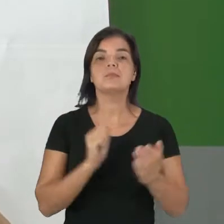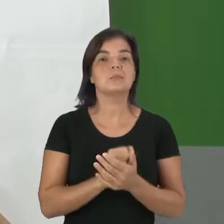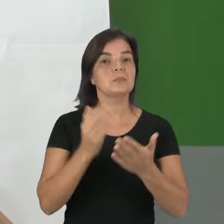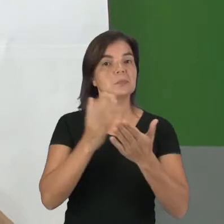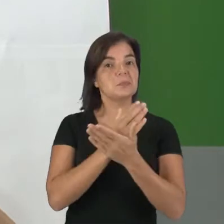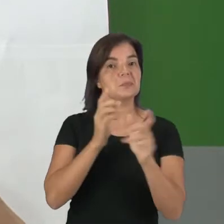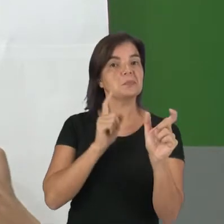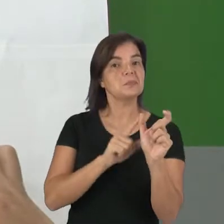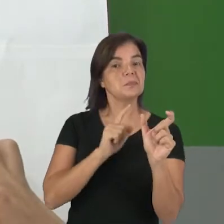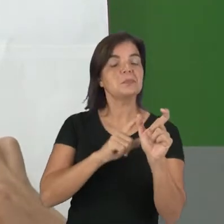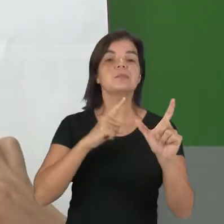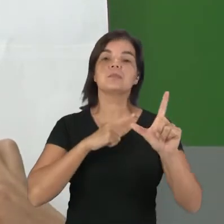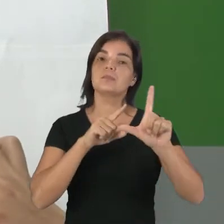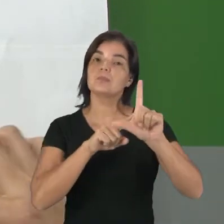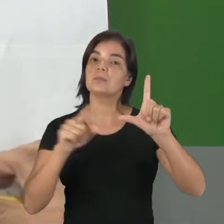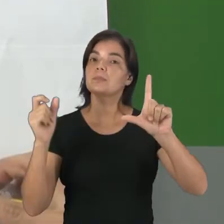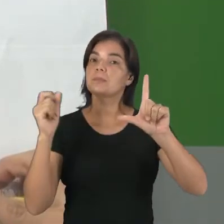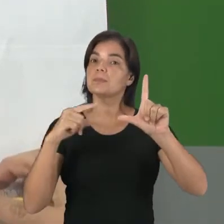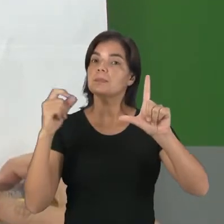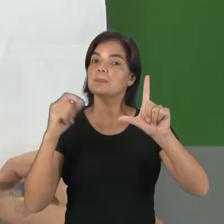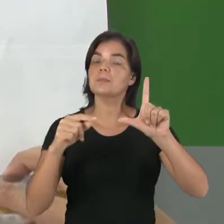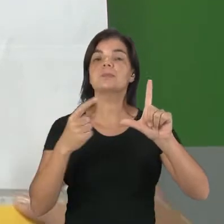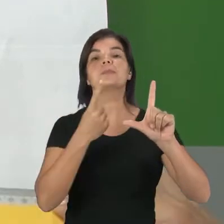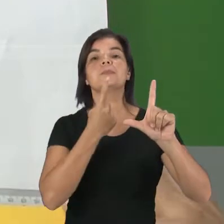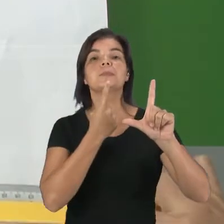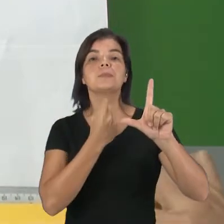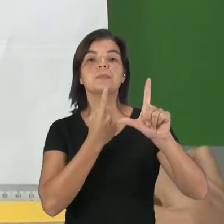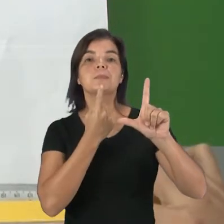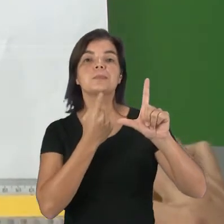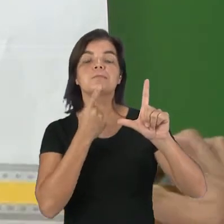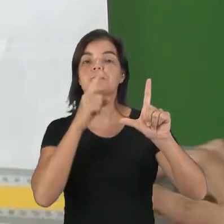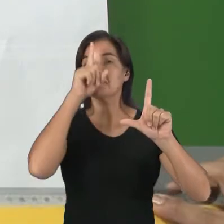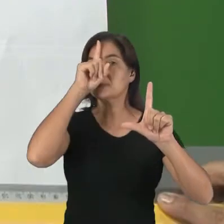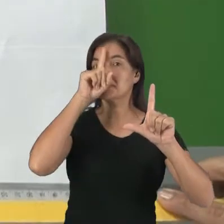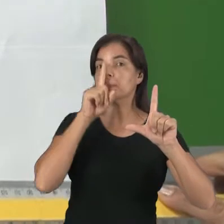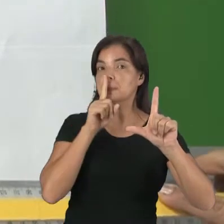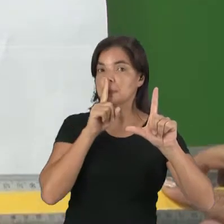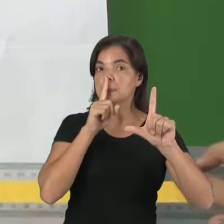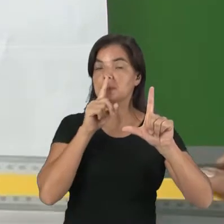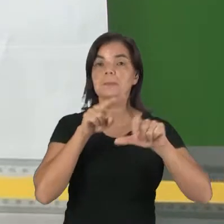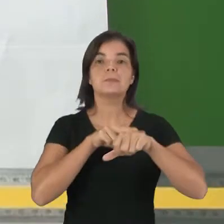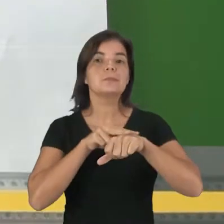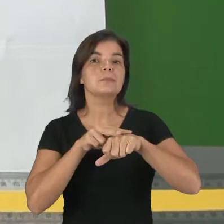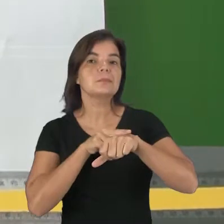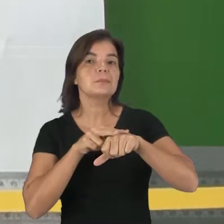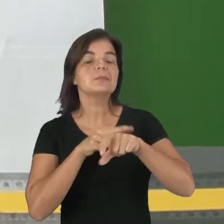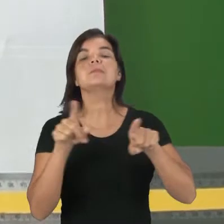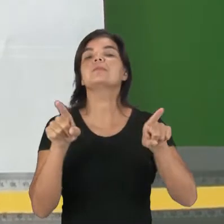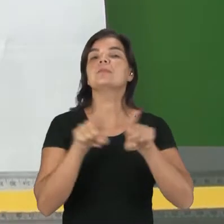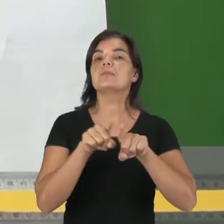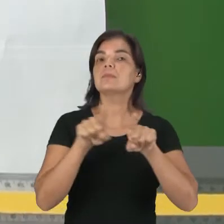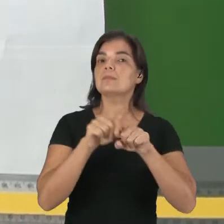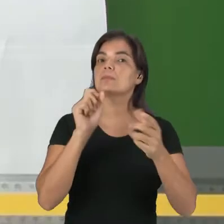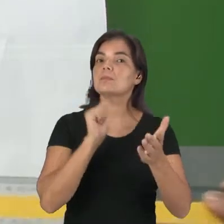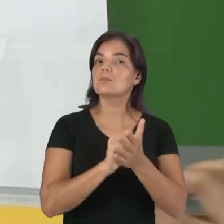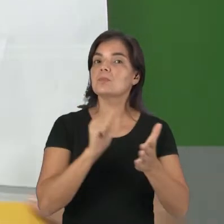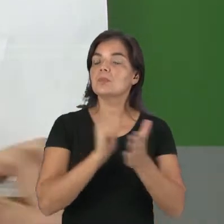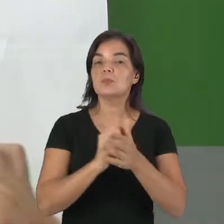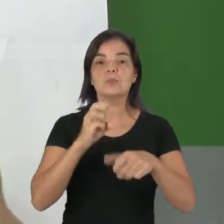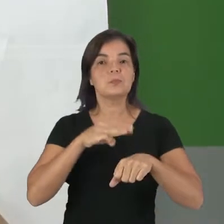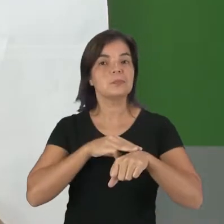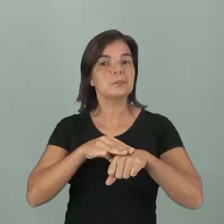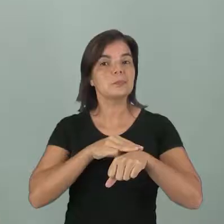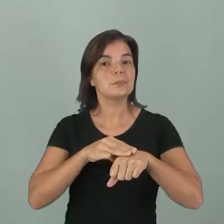de algumas palavrinhas. Temos aqui azul, vermelho, amarelo, verde e também a escrita